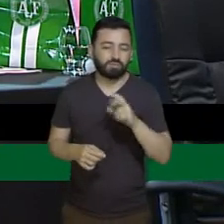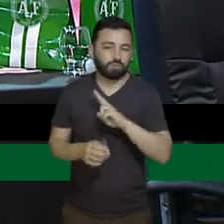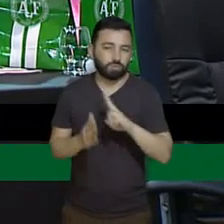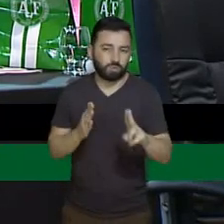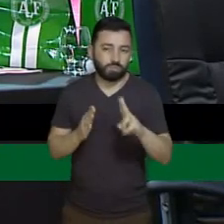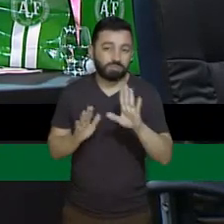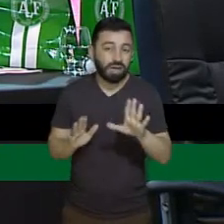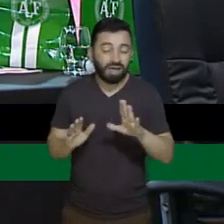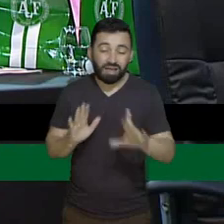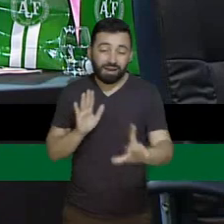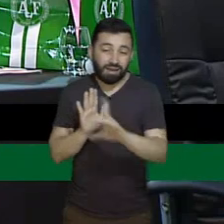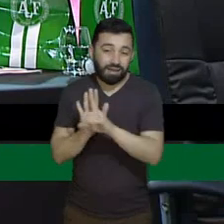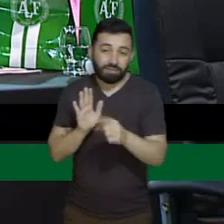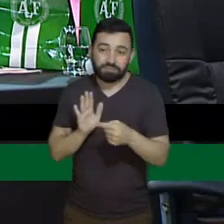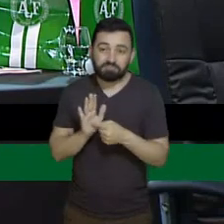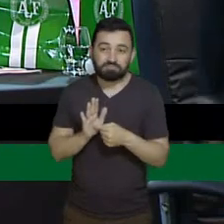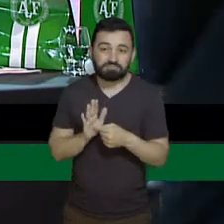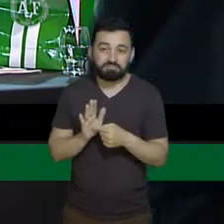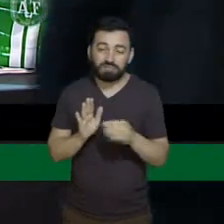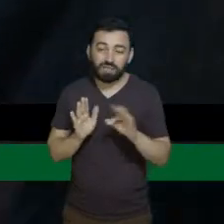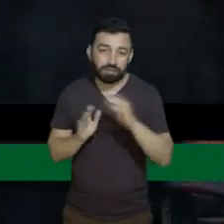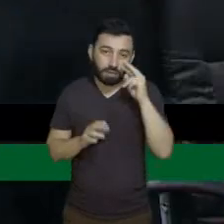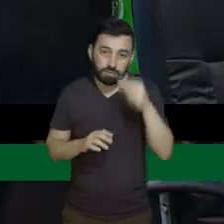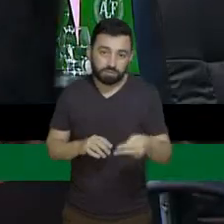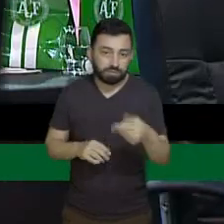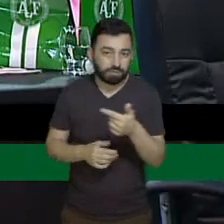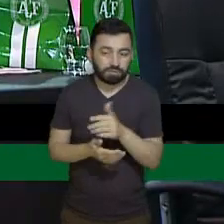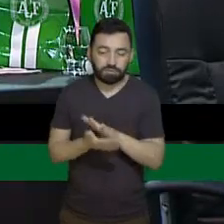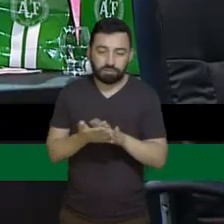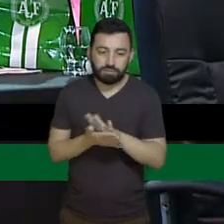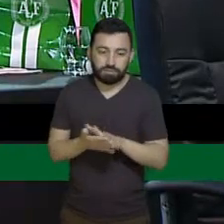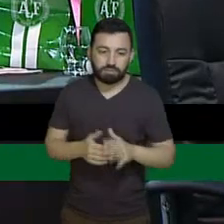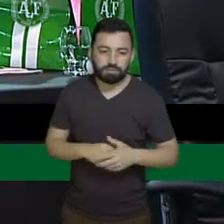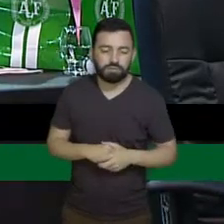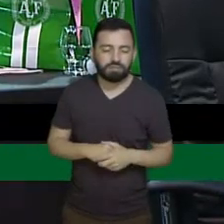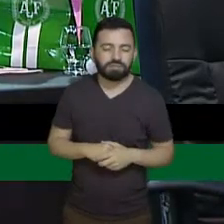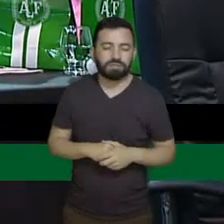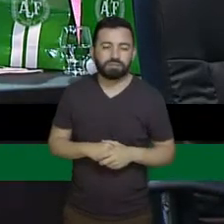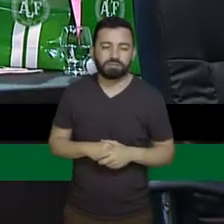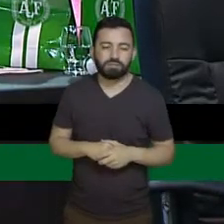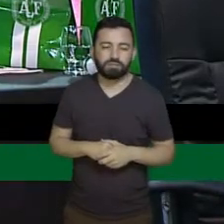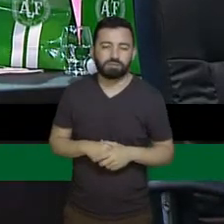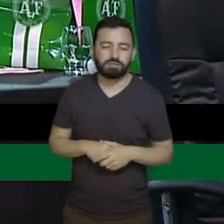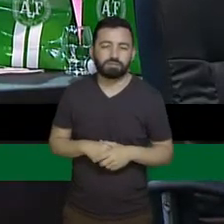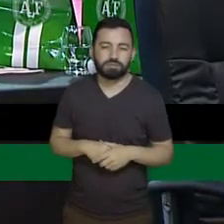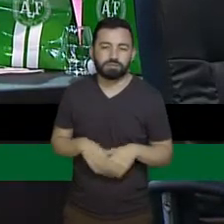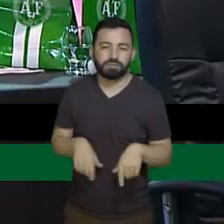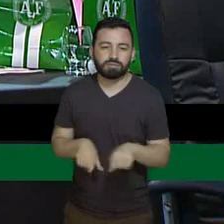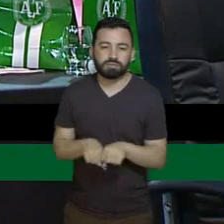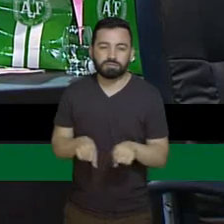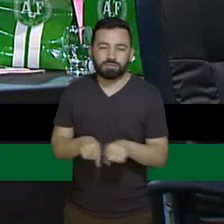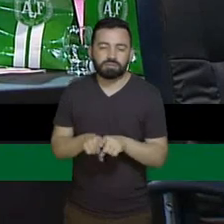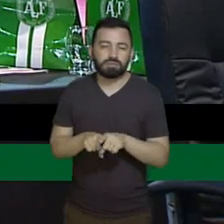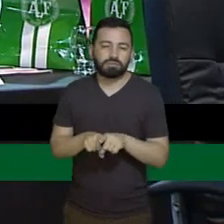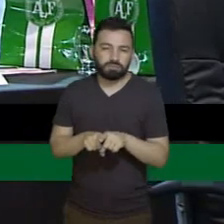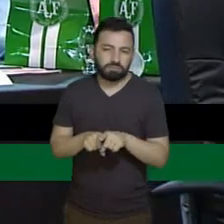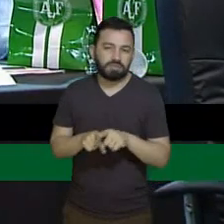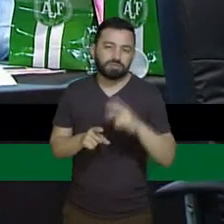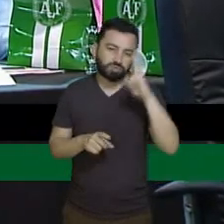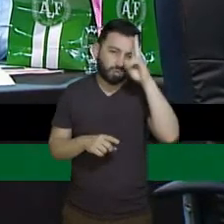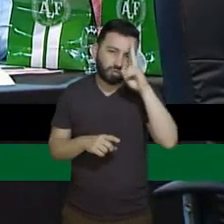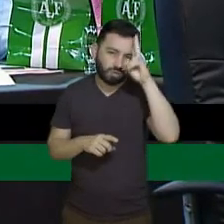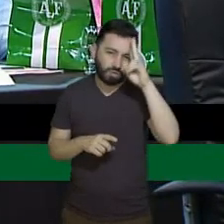lei e reconhecido pelo Estado de Santa Catarina. O município de Irani possui historicamente a